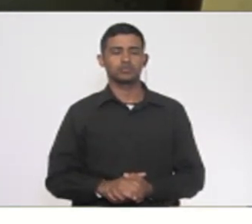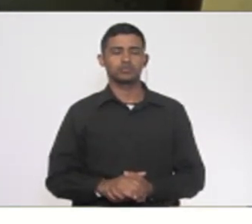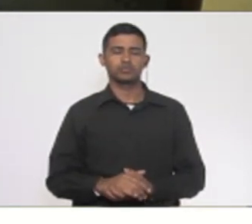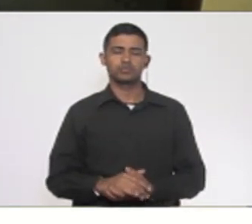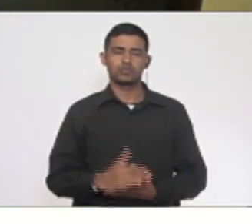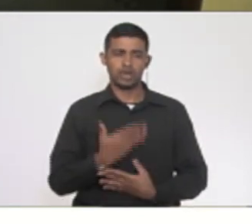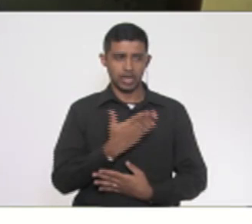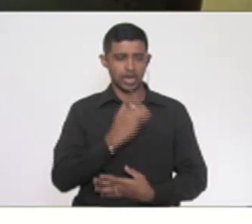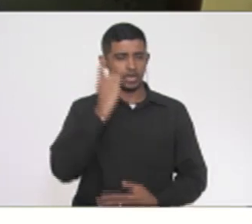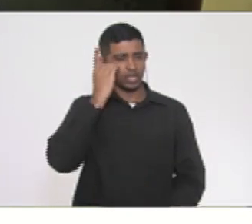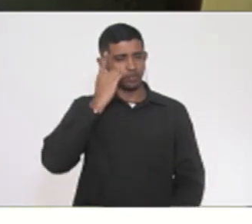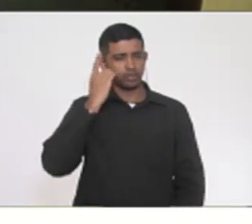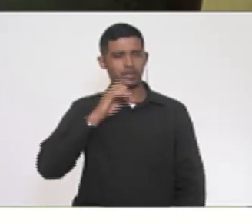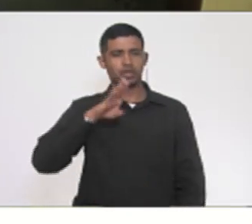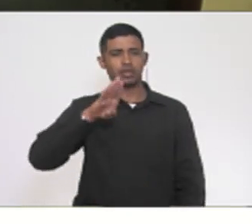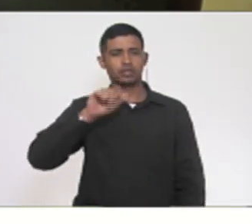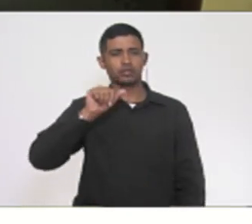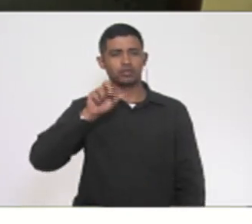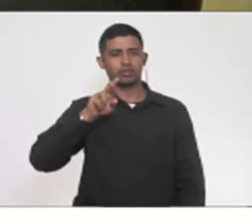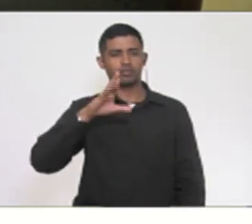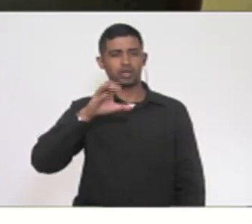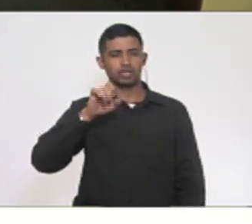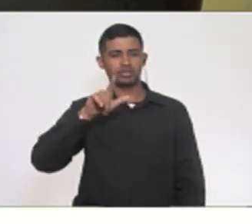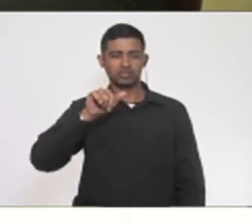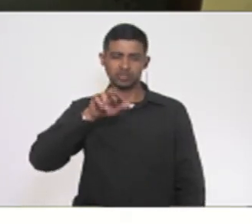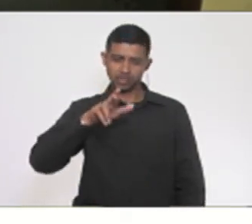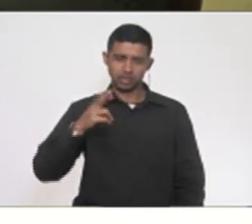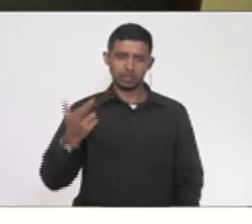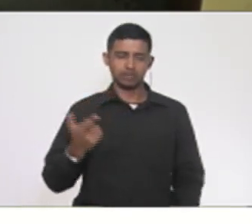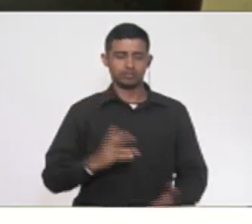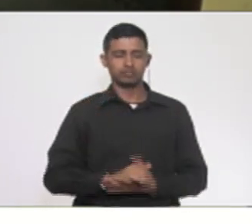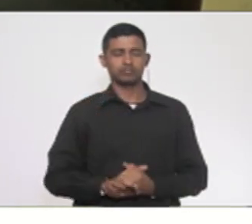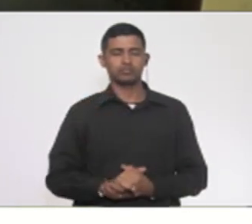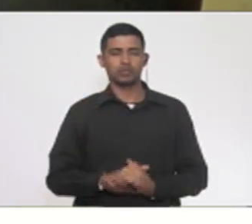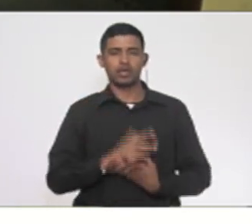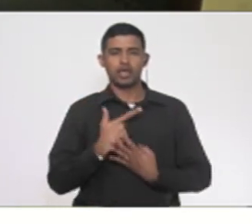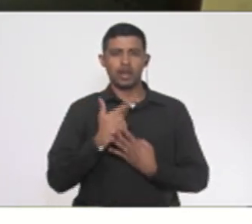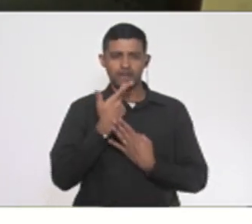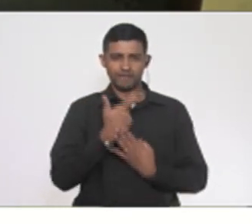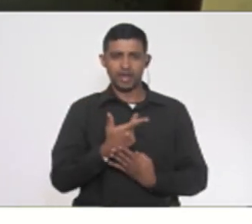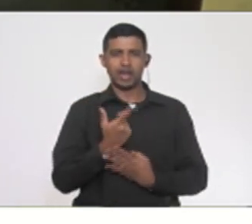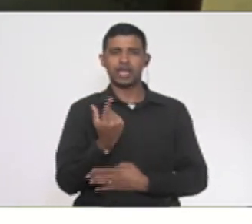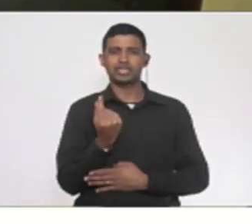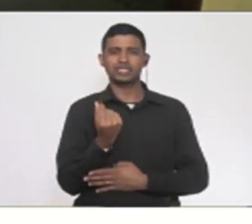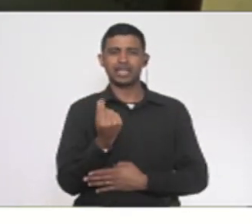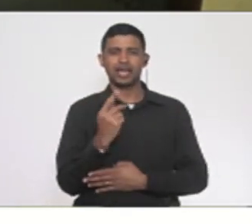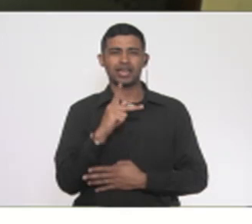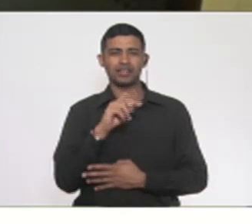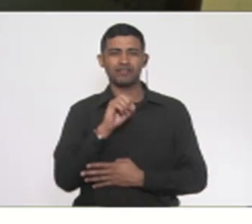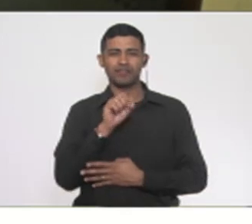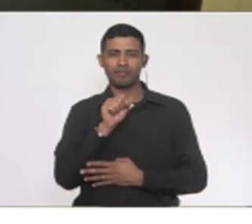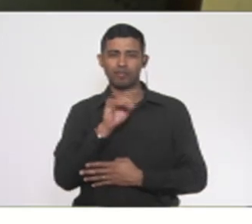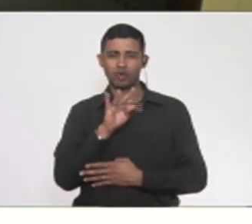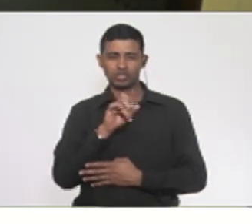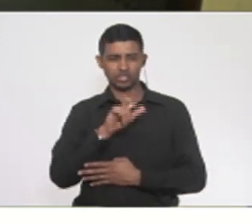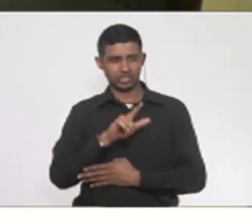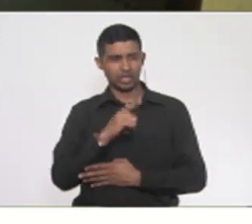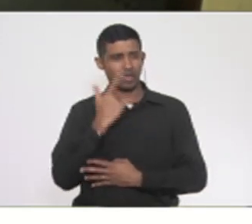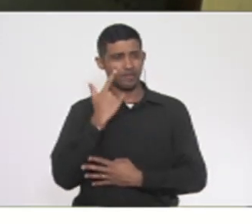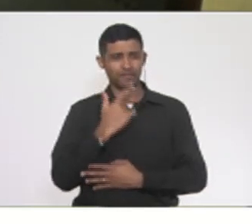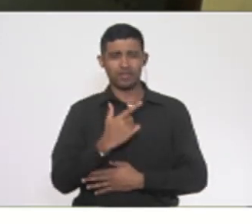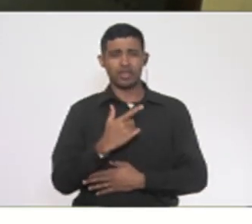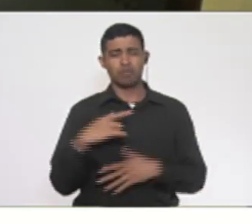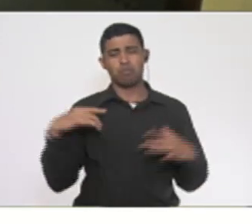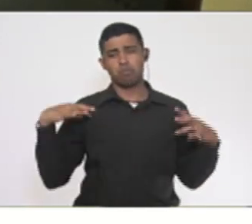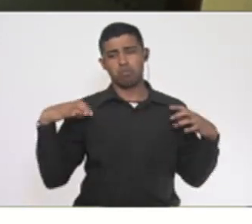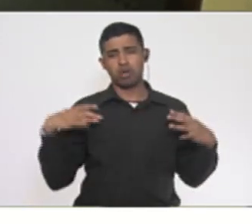deputado Bacelar, e realmente não se justifica, da tarifa postal, porque isso é confortável para